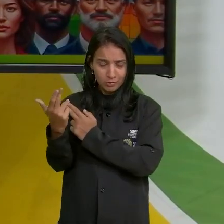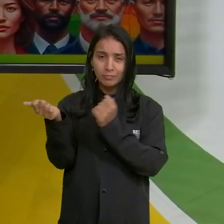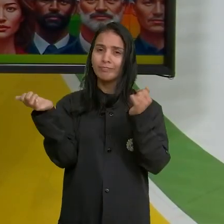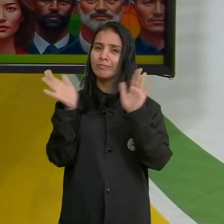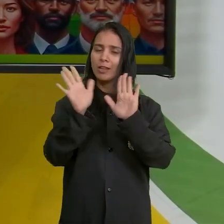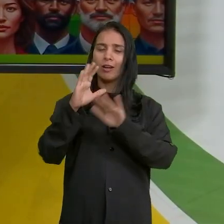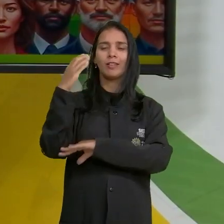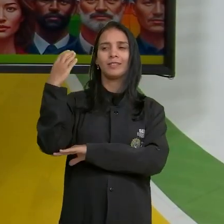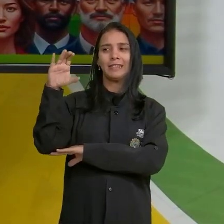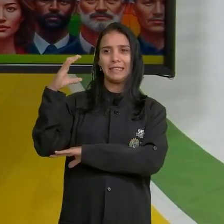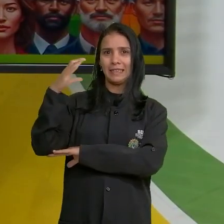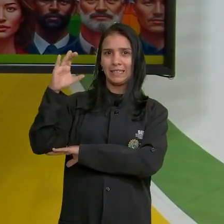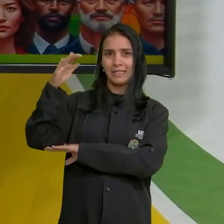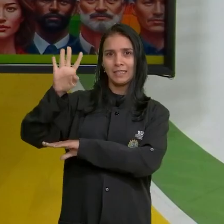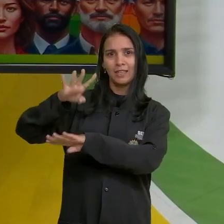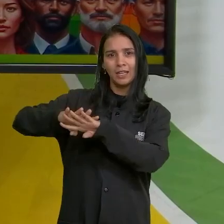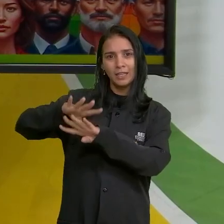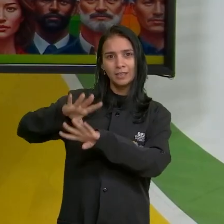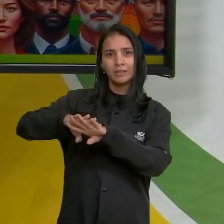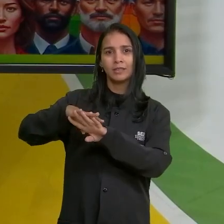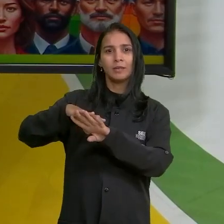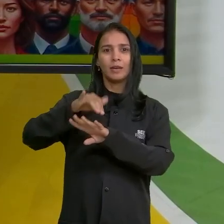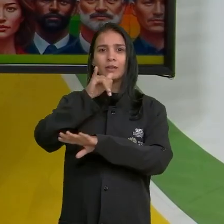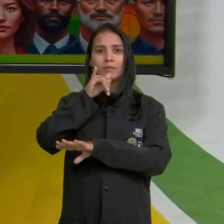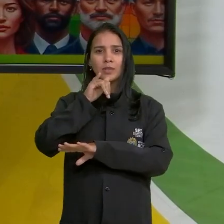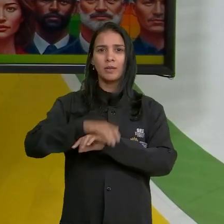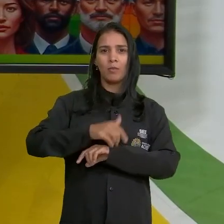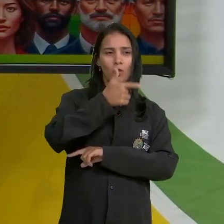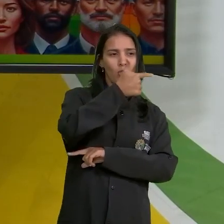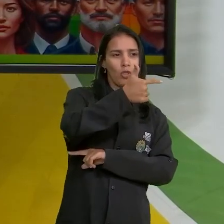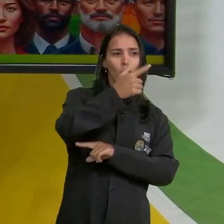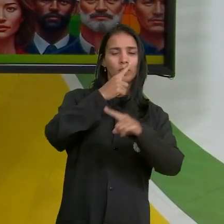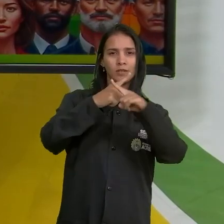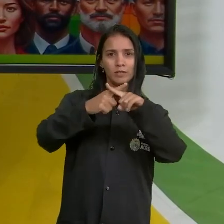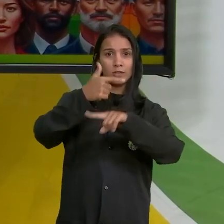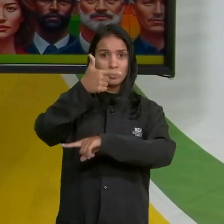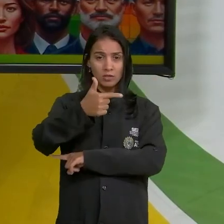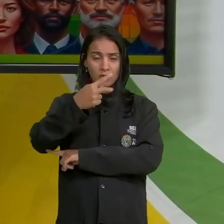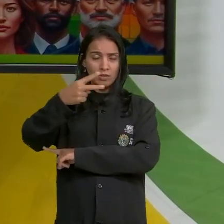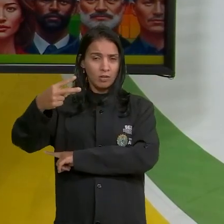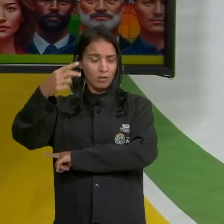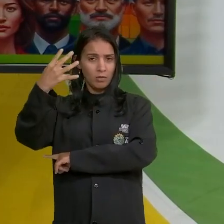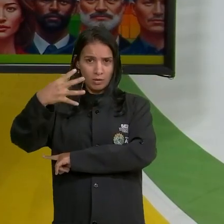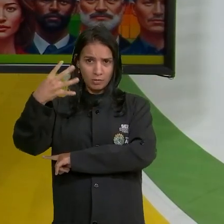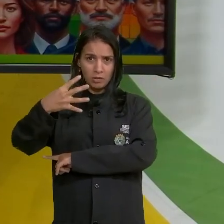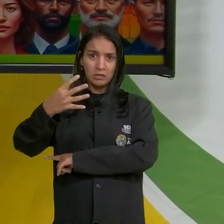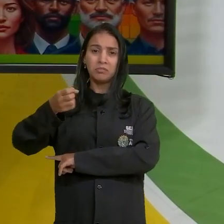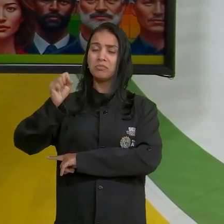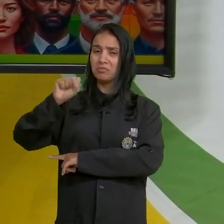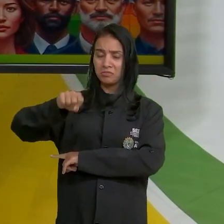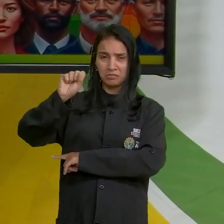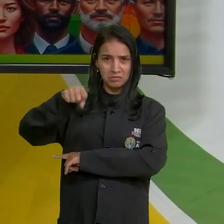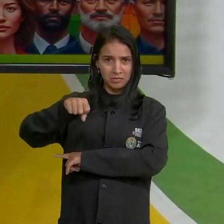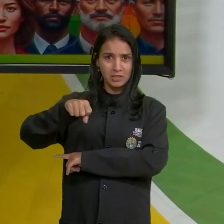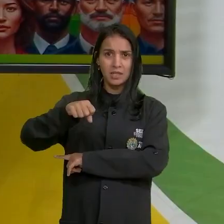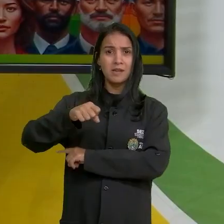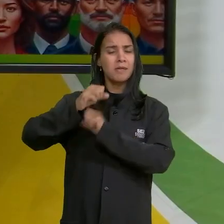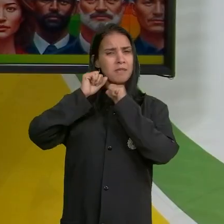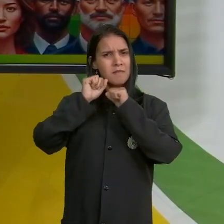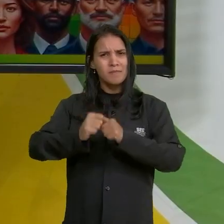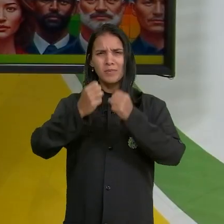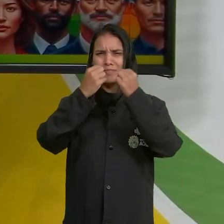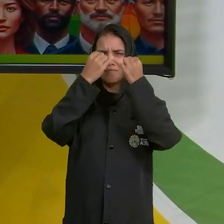ciências exatas. 2 vezes 2 sempre será 4. Eu posso ter N